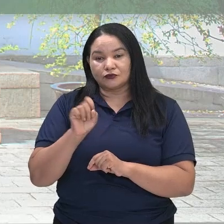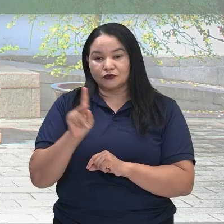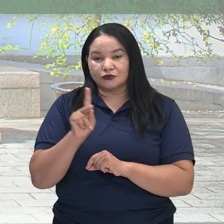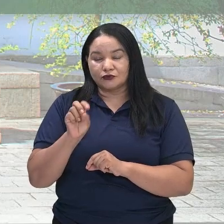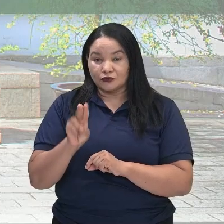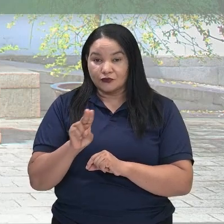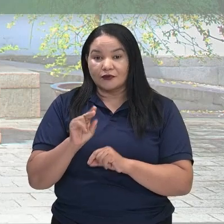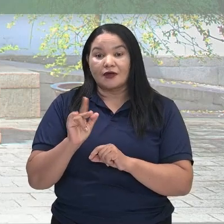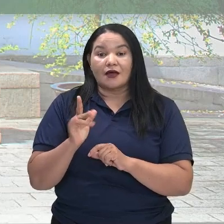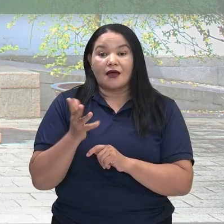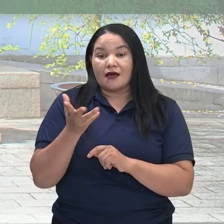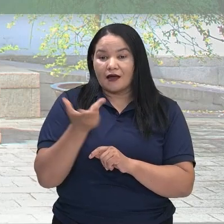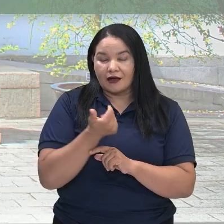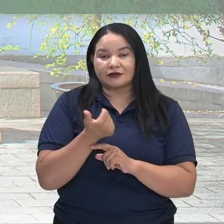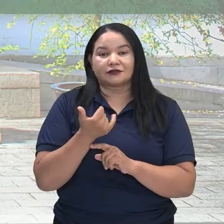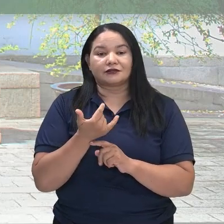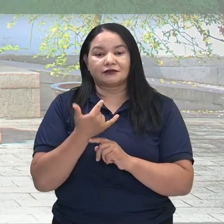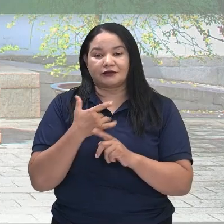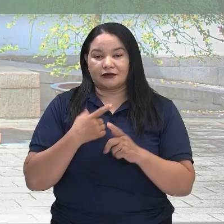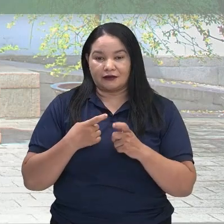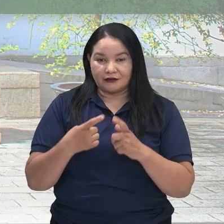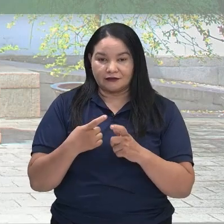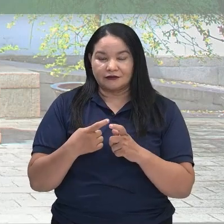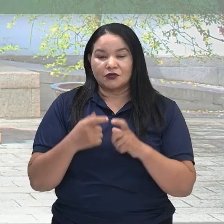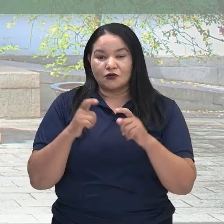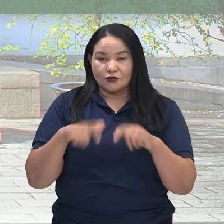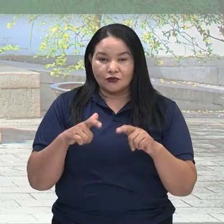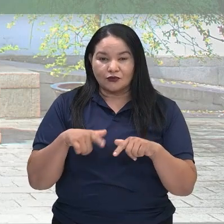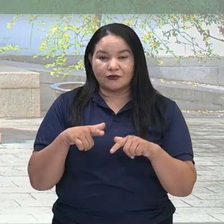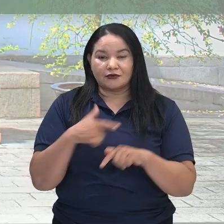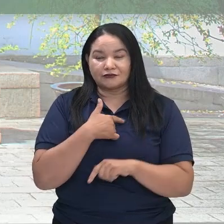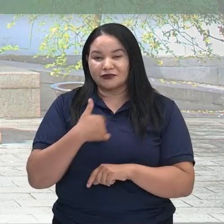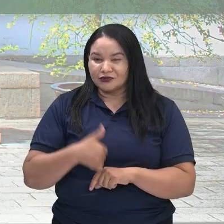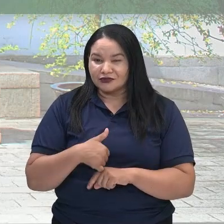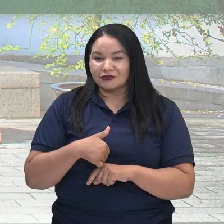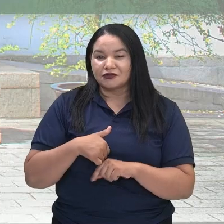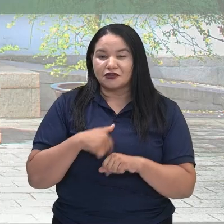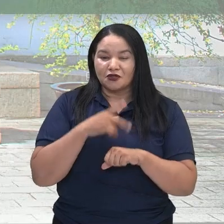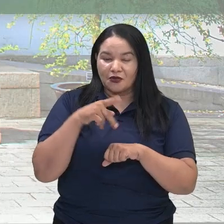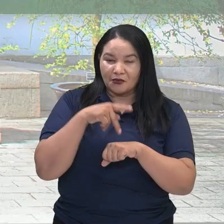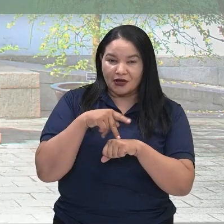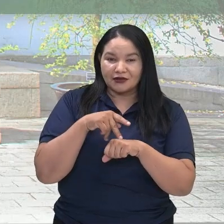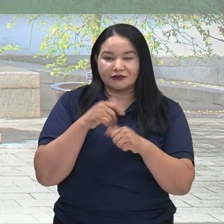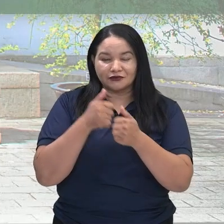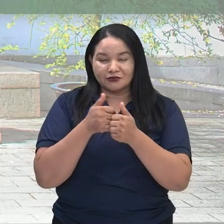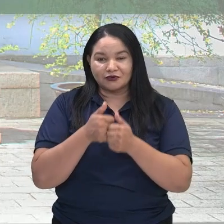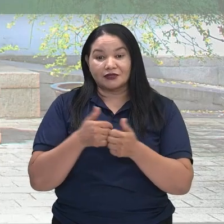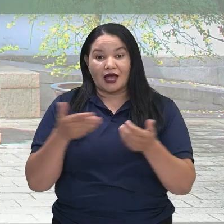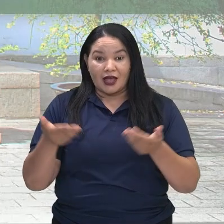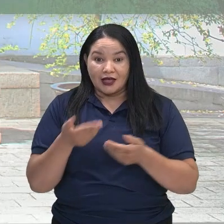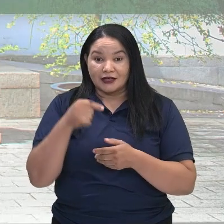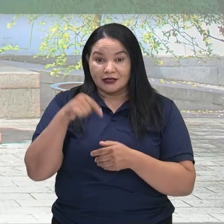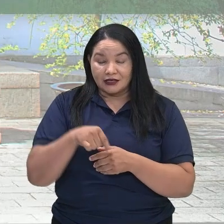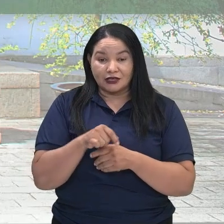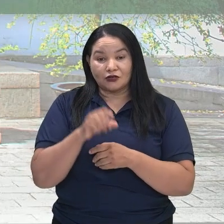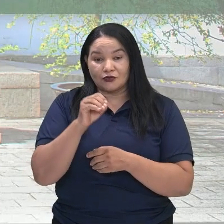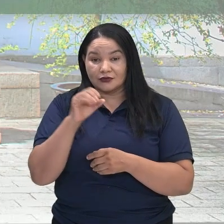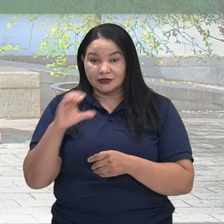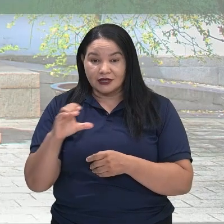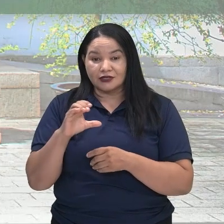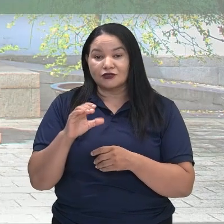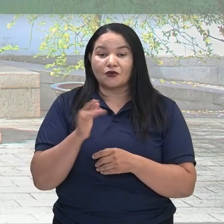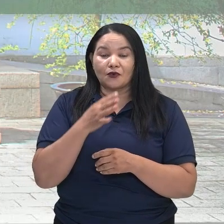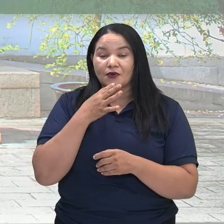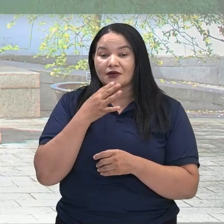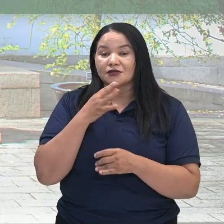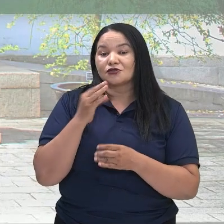no Oriente, tá? Lá na China e nos outros países lá por perto. Já aqui no Ocidente, a gente conhece como